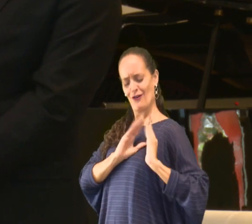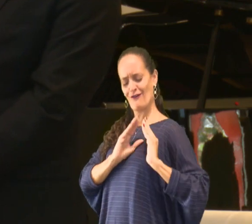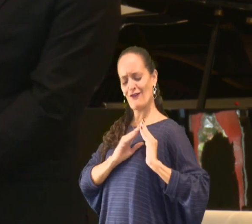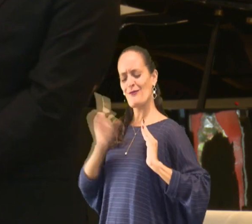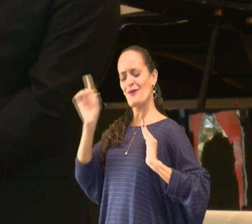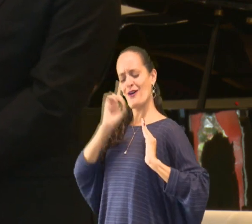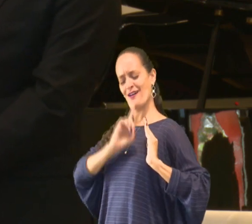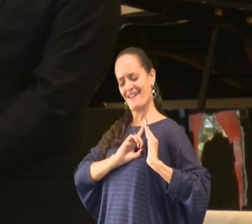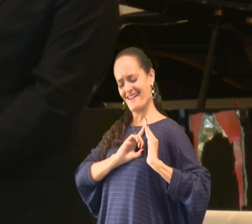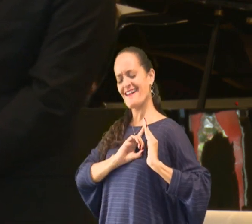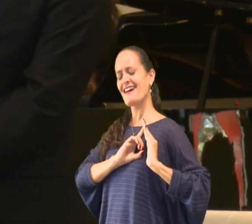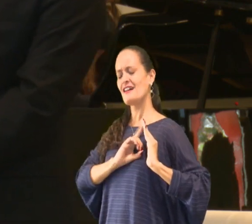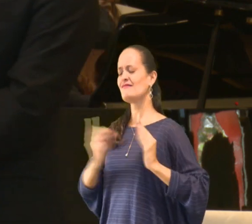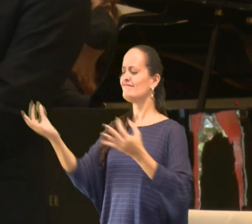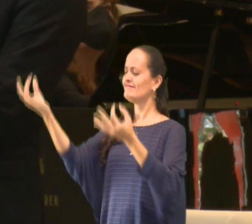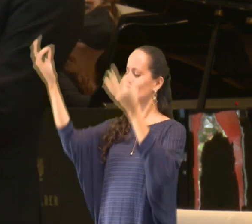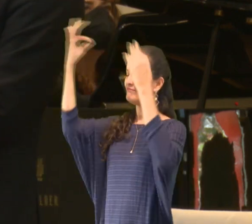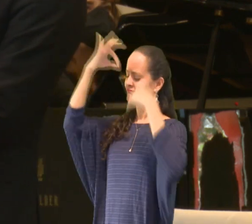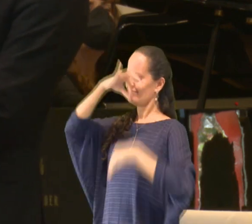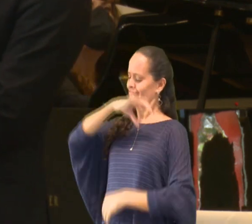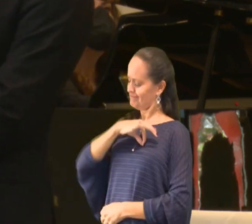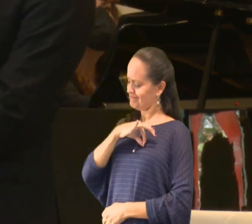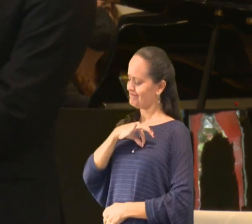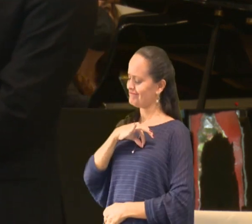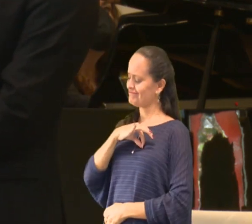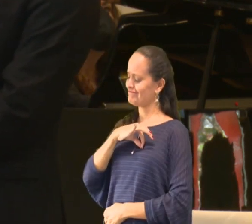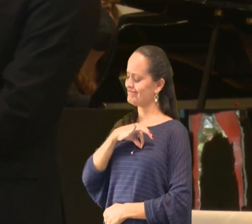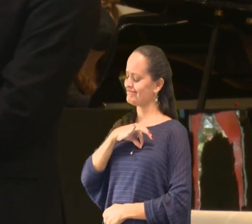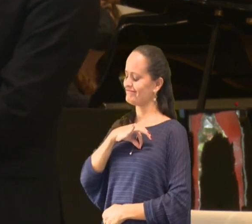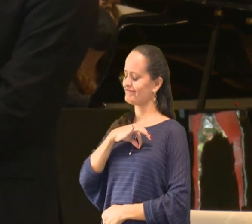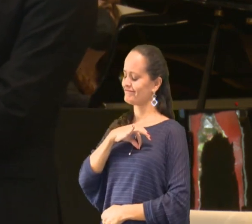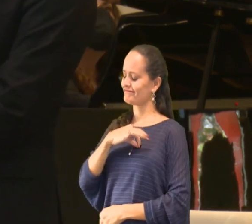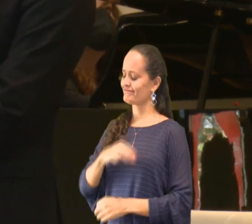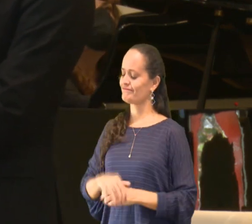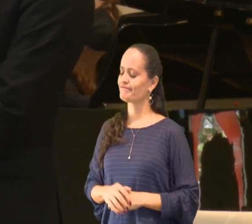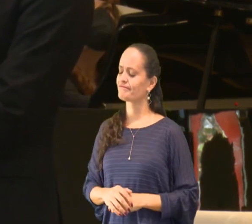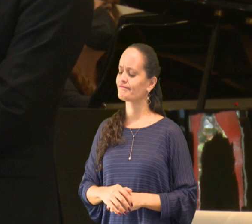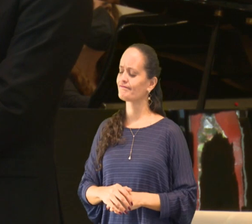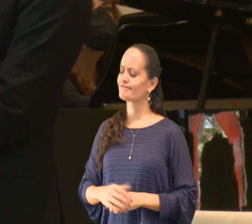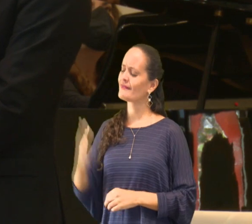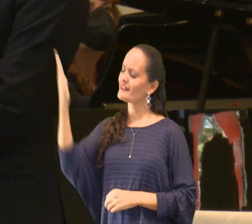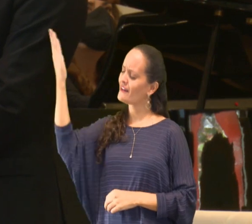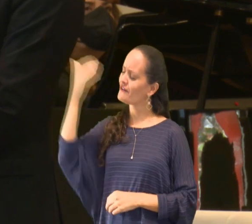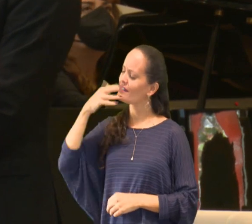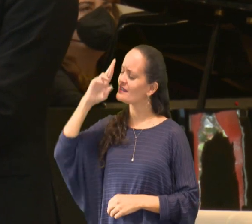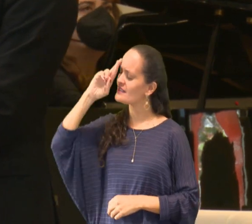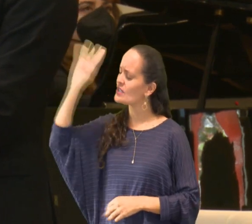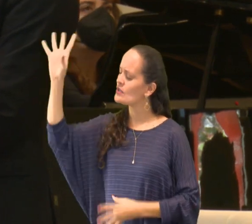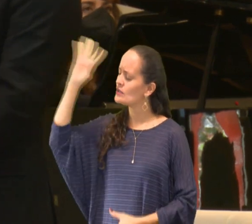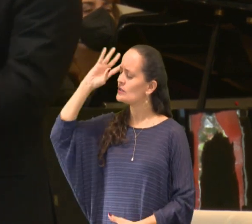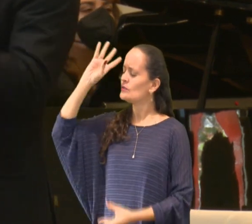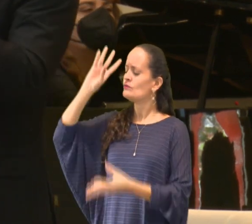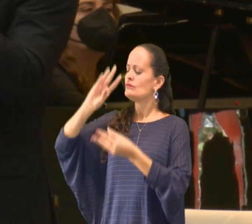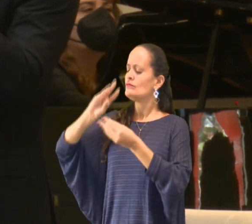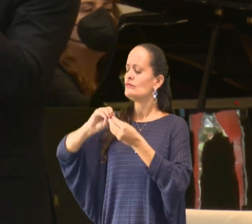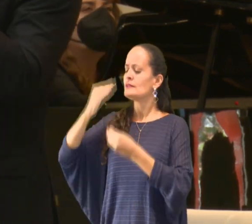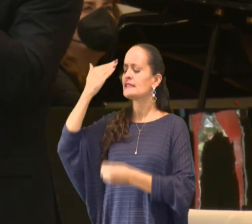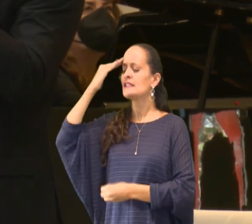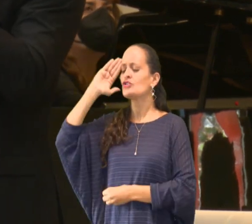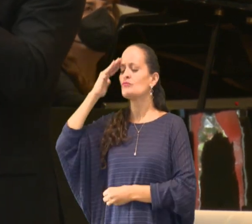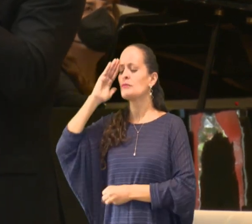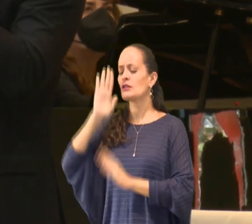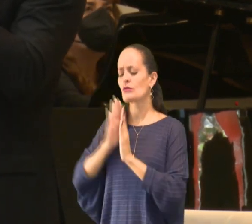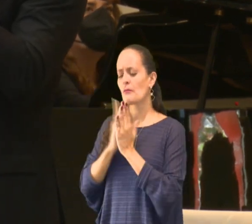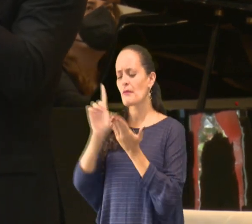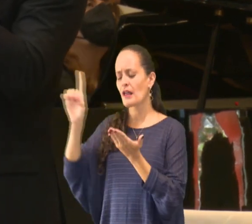conosco, Pai. Vem habitar conosco em nosso coração. Venha, Senhor, nos fazer compreender a tua palavra. Aqueles que ainda não